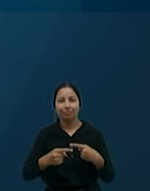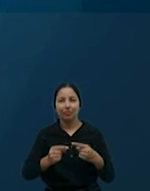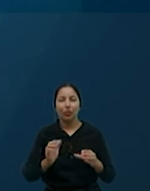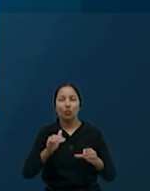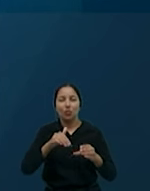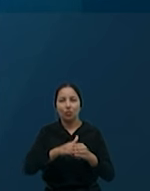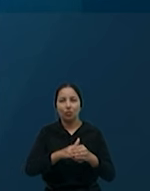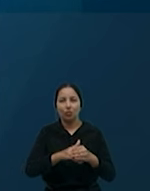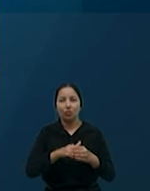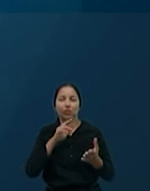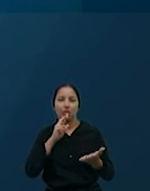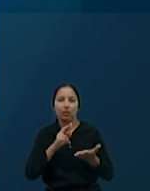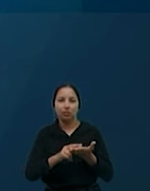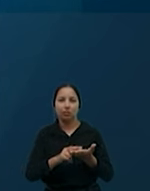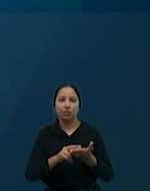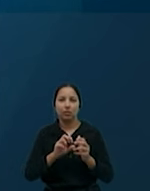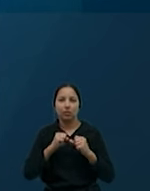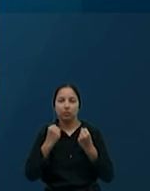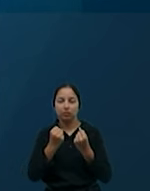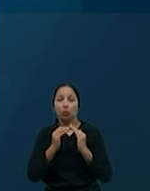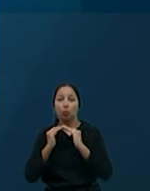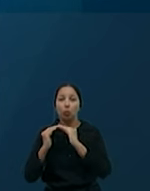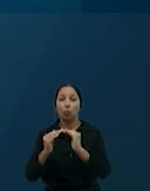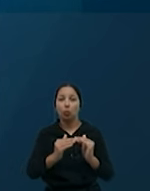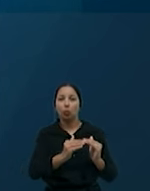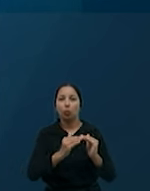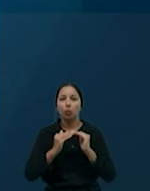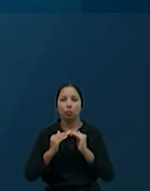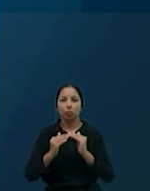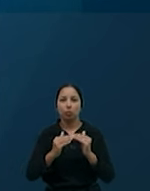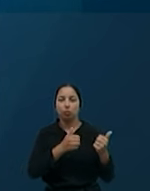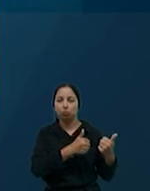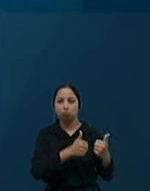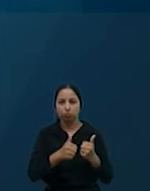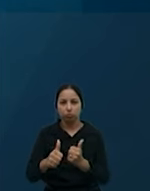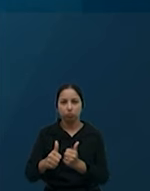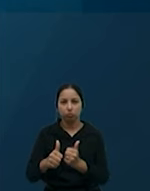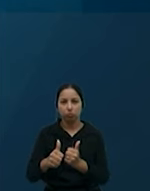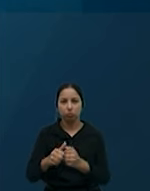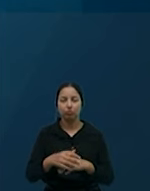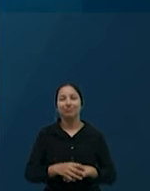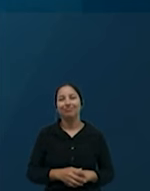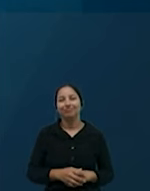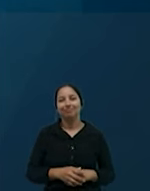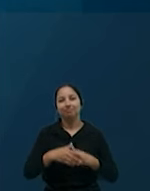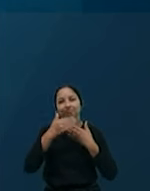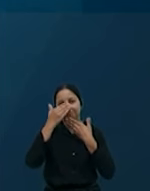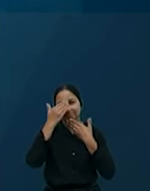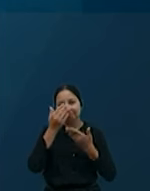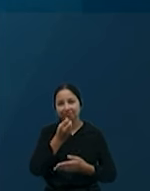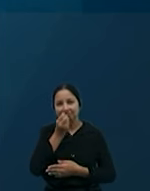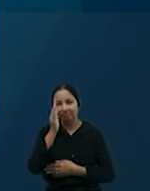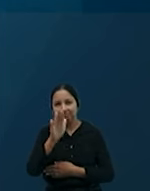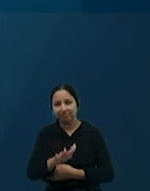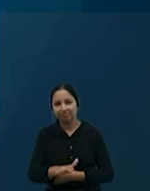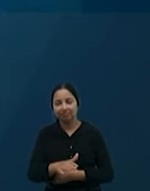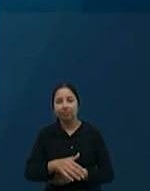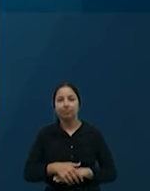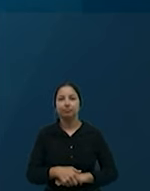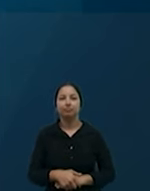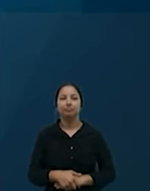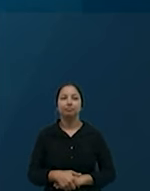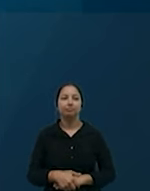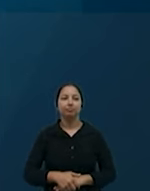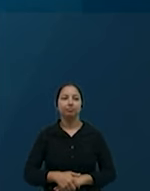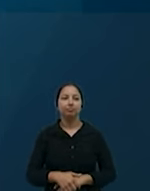a sessão, à unanimidade, acompanhou. Muito obrigada. Uma boa tarde. Muito bem. Vamos passar